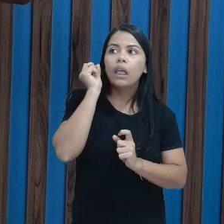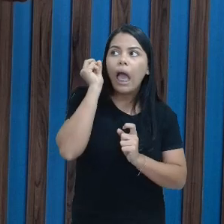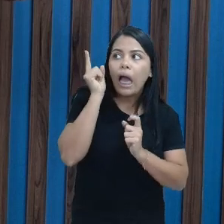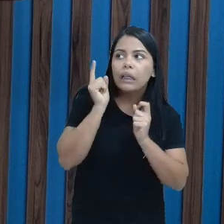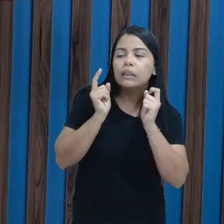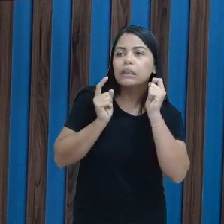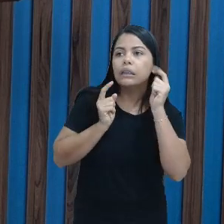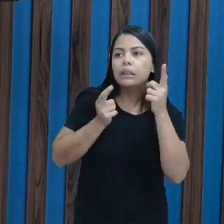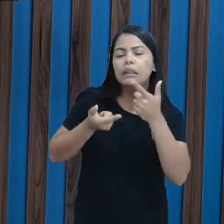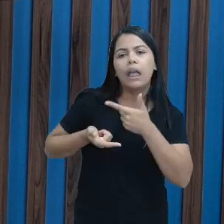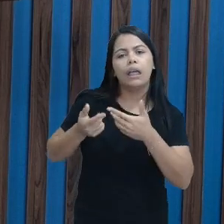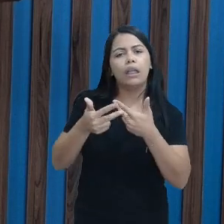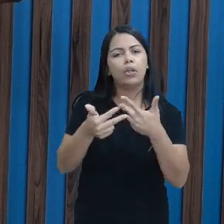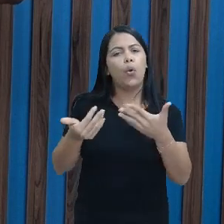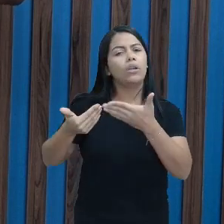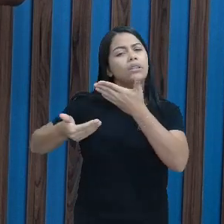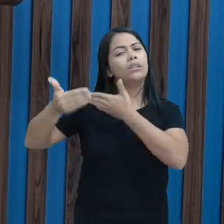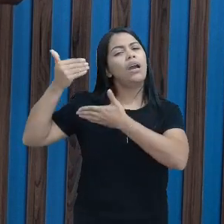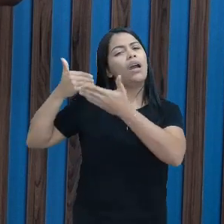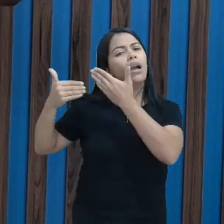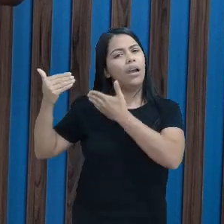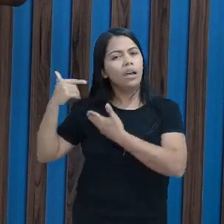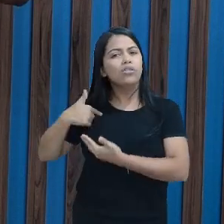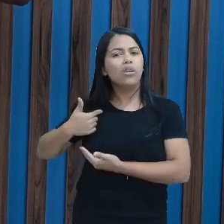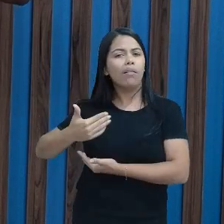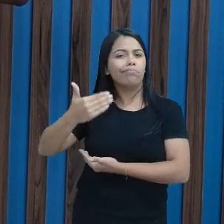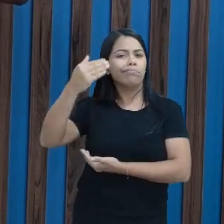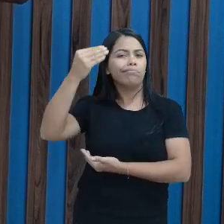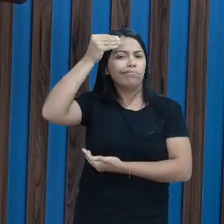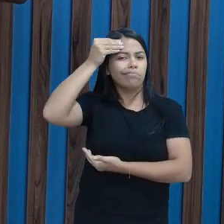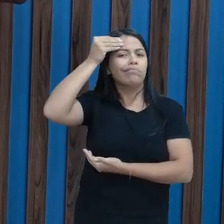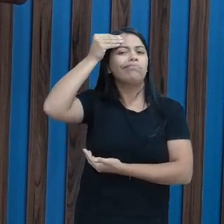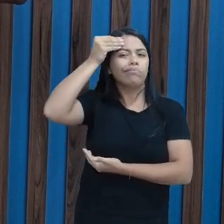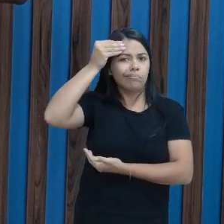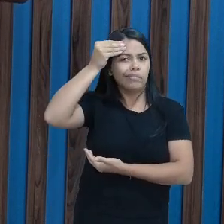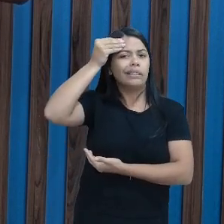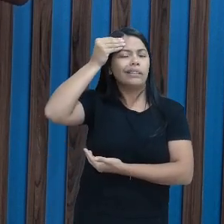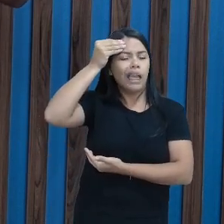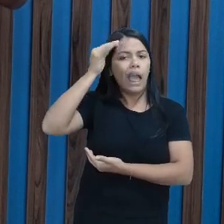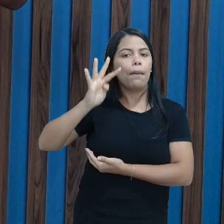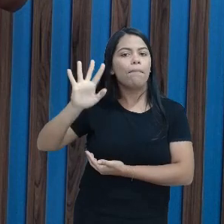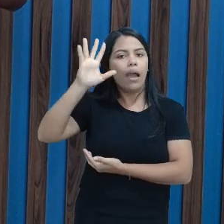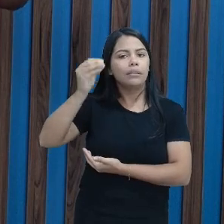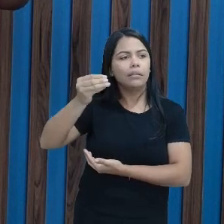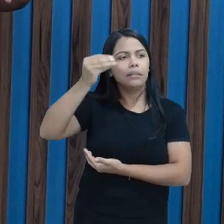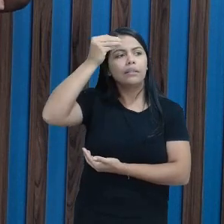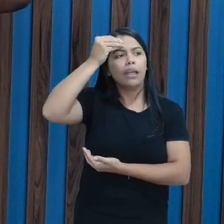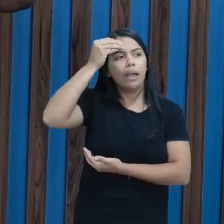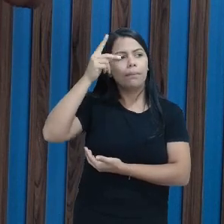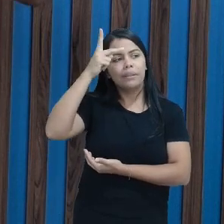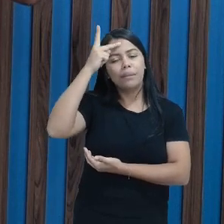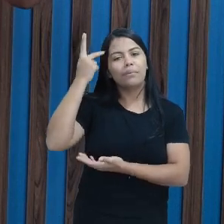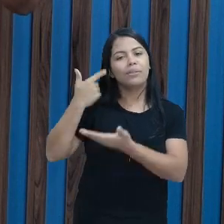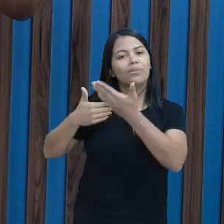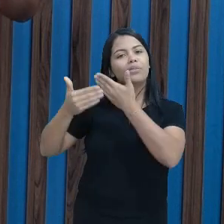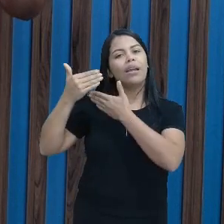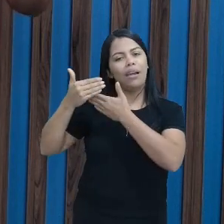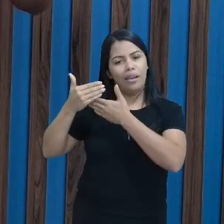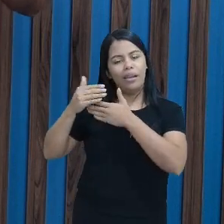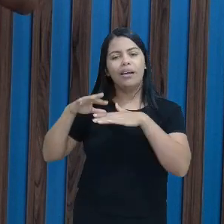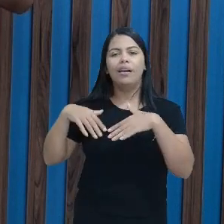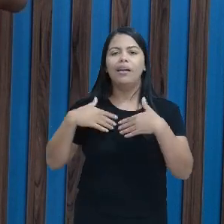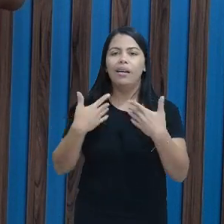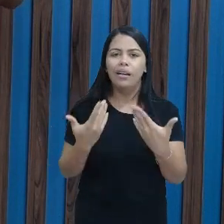daquele princípio que já está atrelado na mente da pessoa, aquela imagem prévia da figura do indígena, da